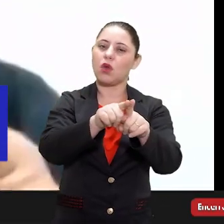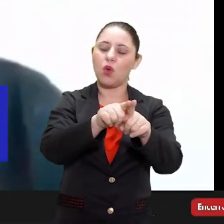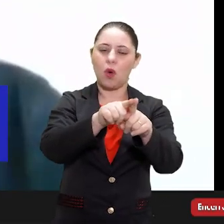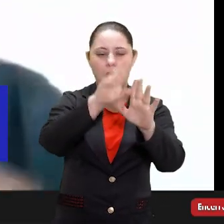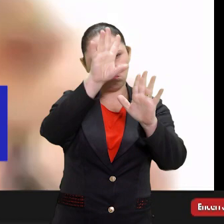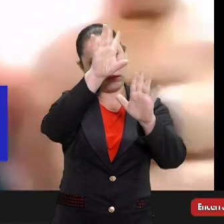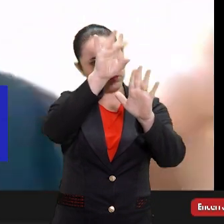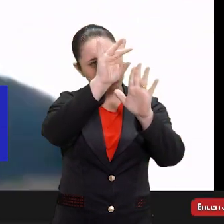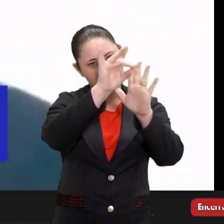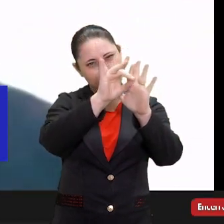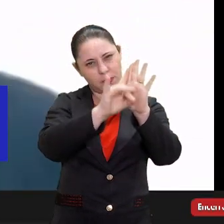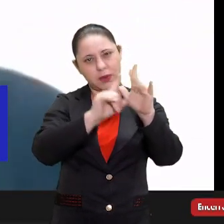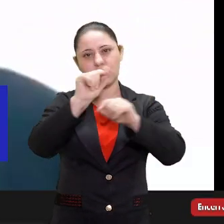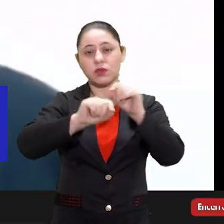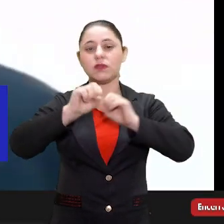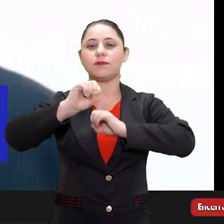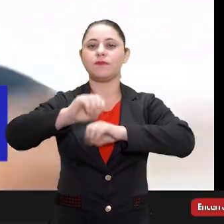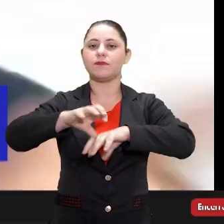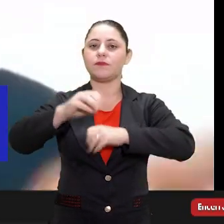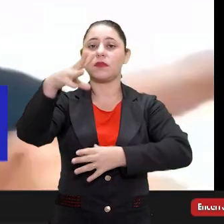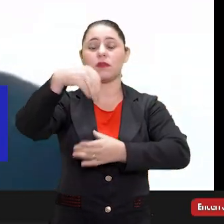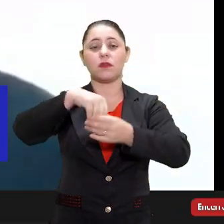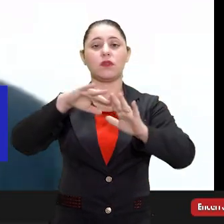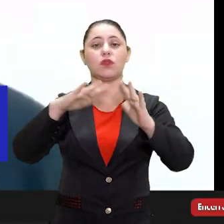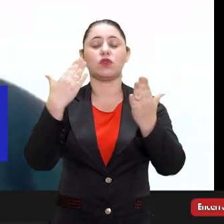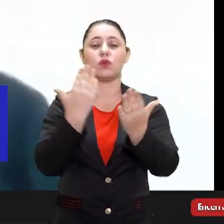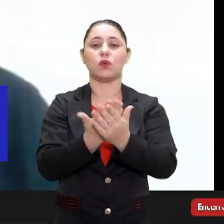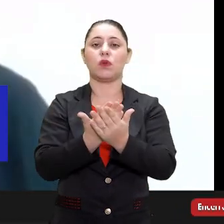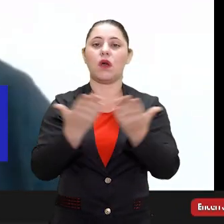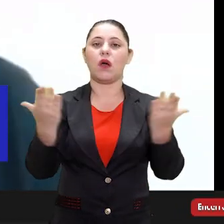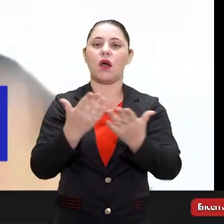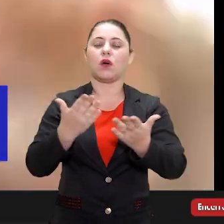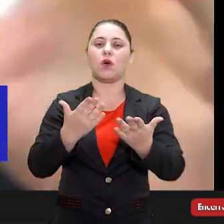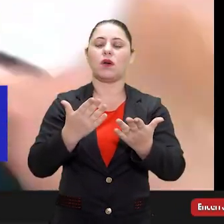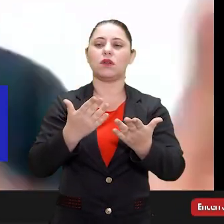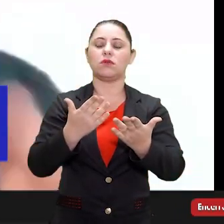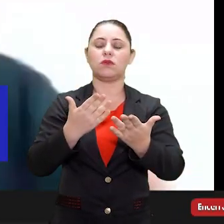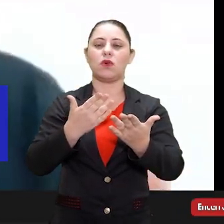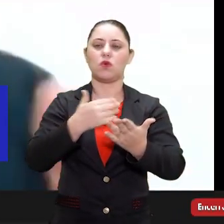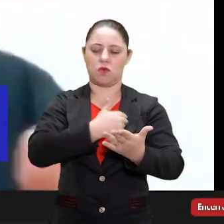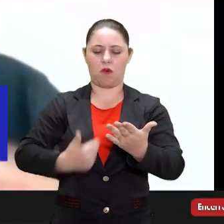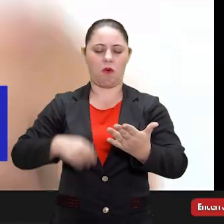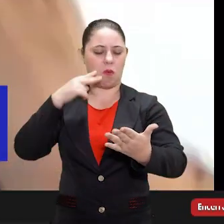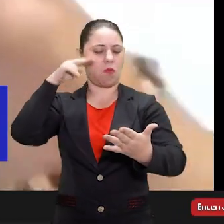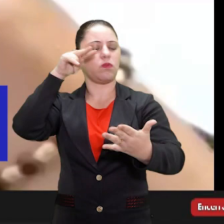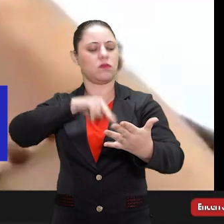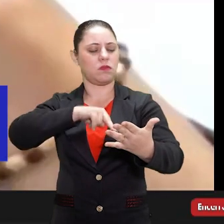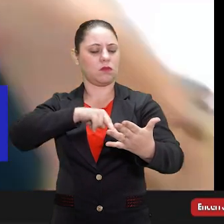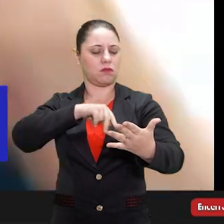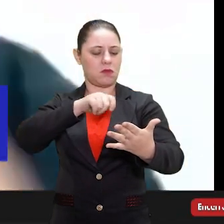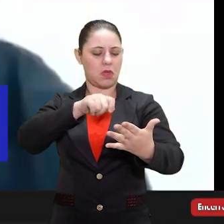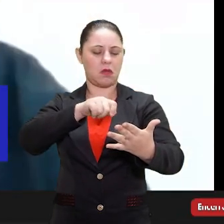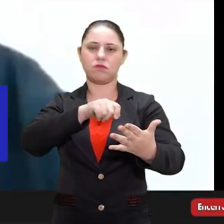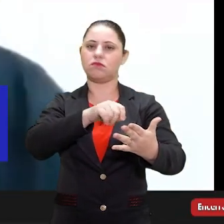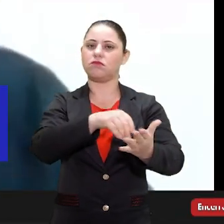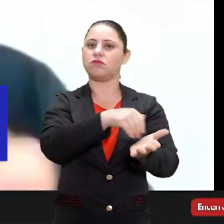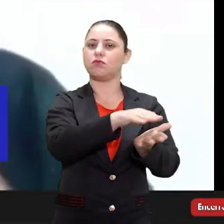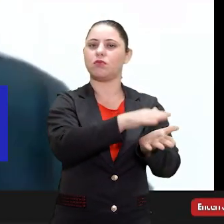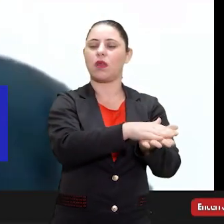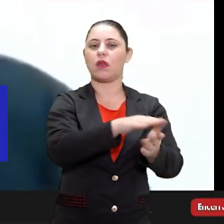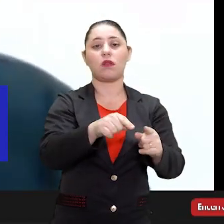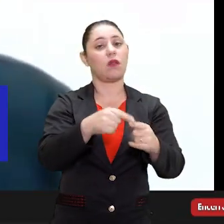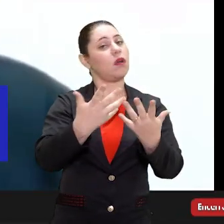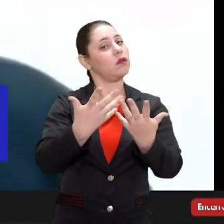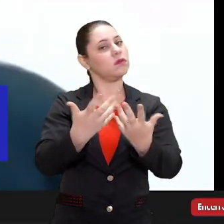quando professores de história eram perseguidos e os conteúdos do que se ensinava